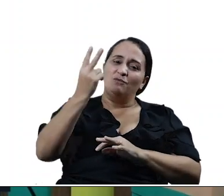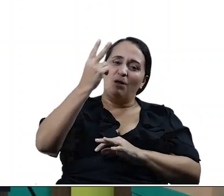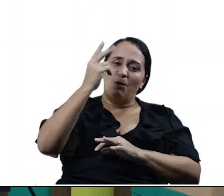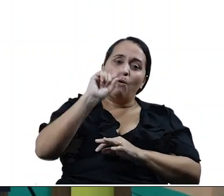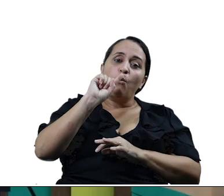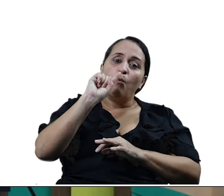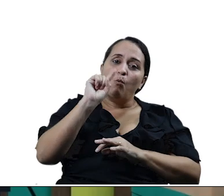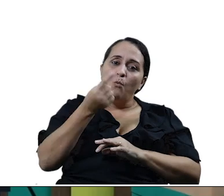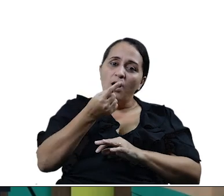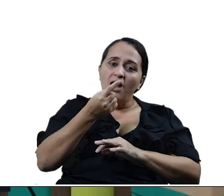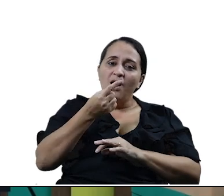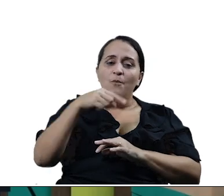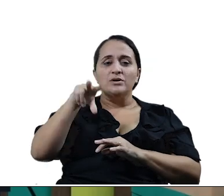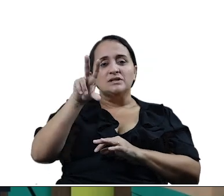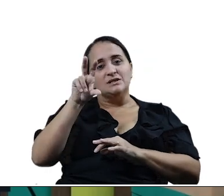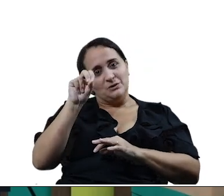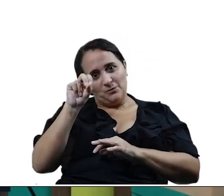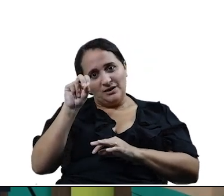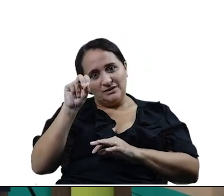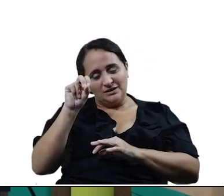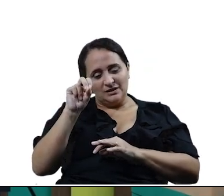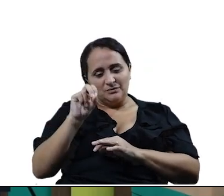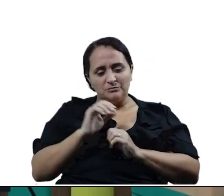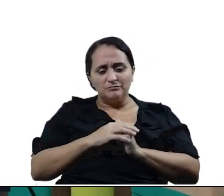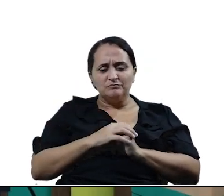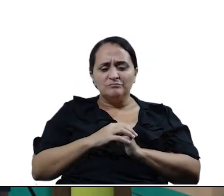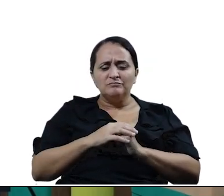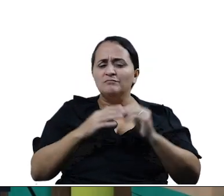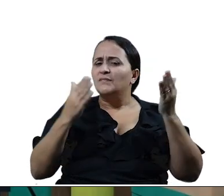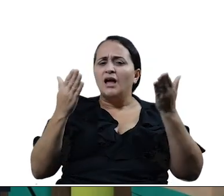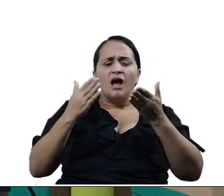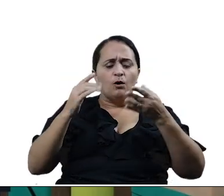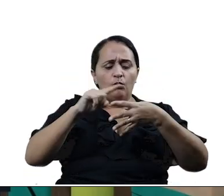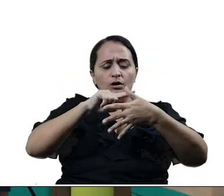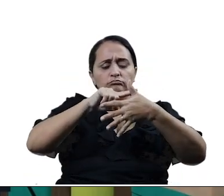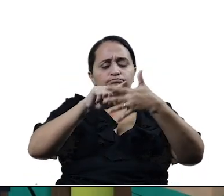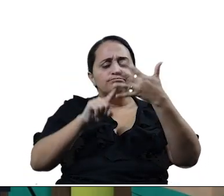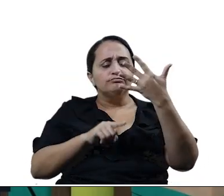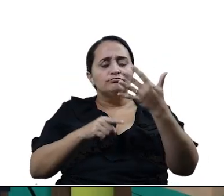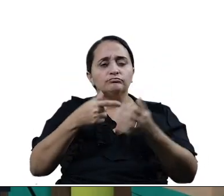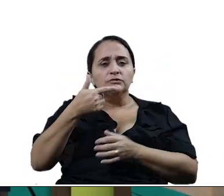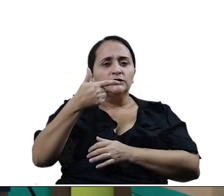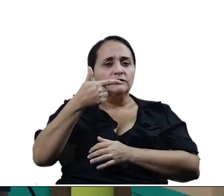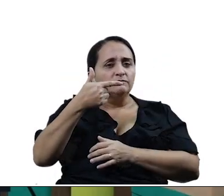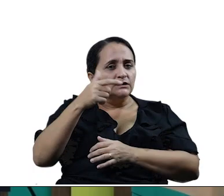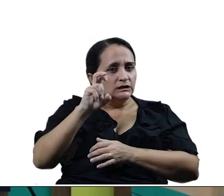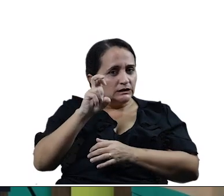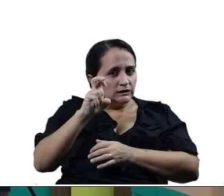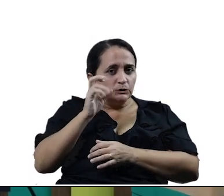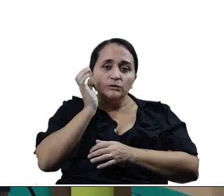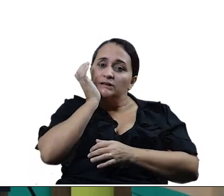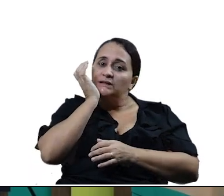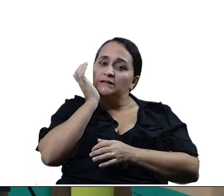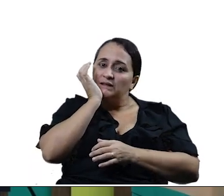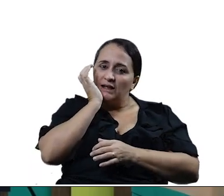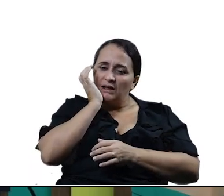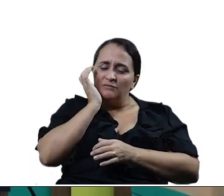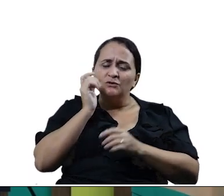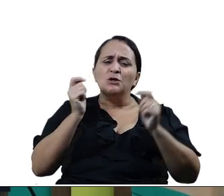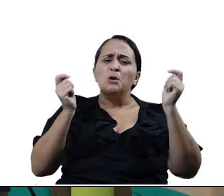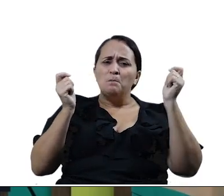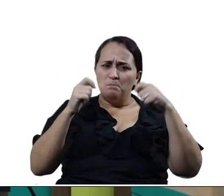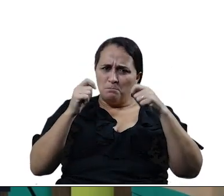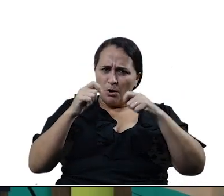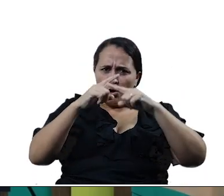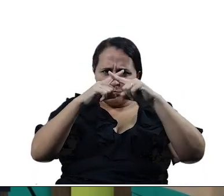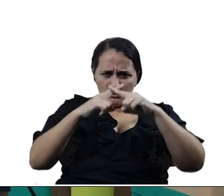dos 50 centavos, tá bom? Vou juntar agora essas aqui de 25. Eu posso fazer a